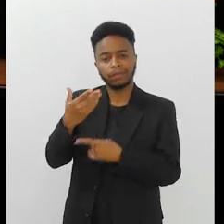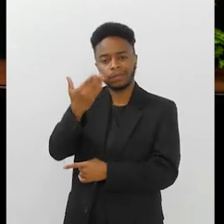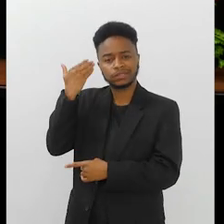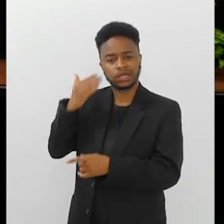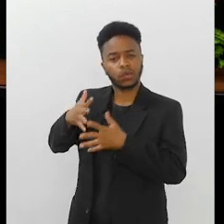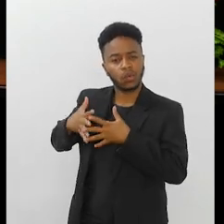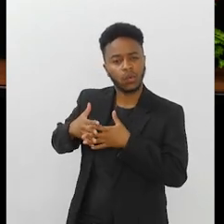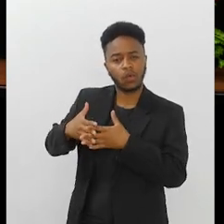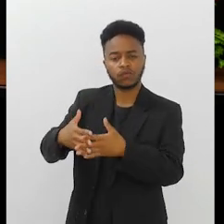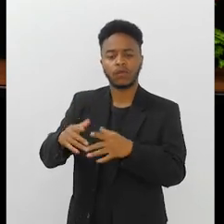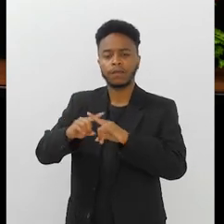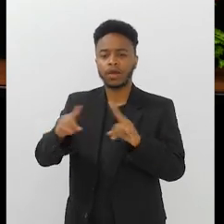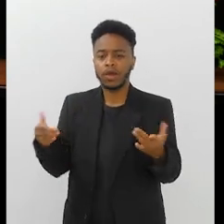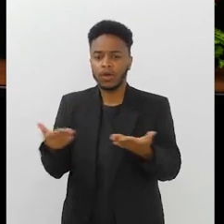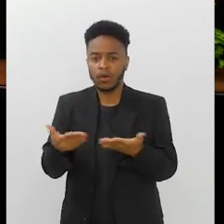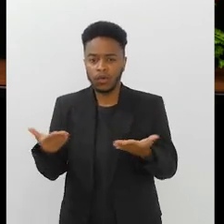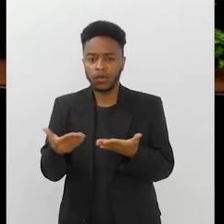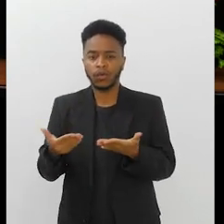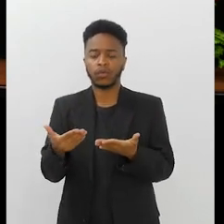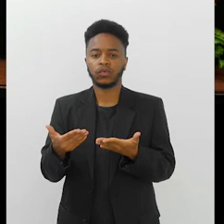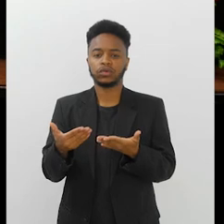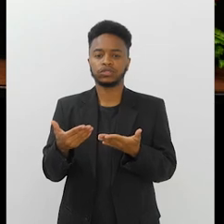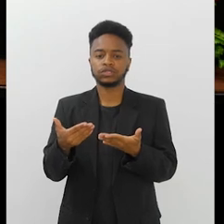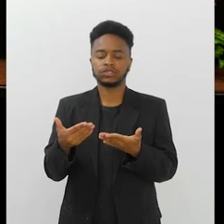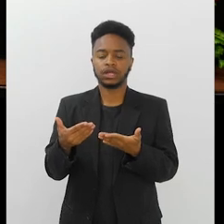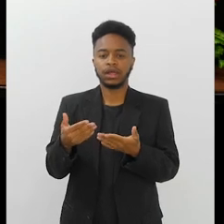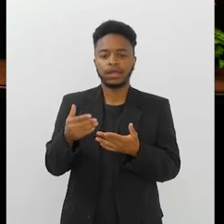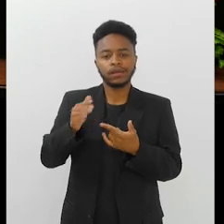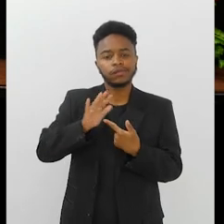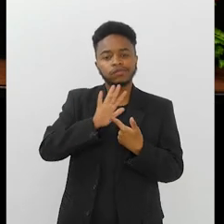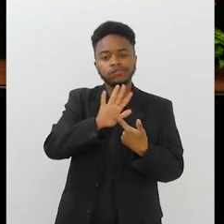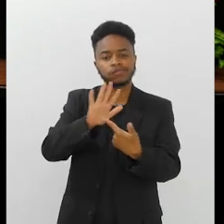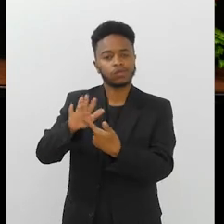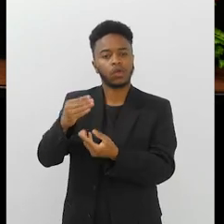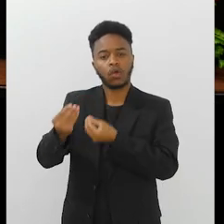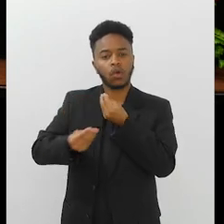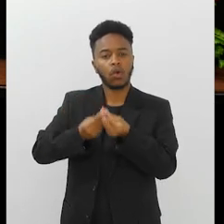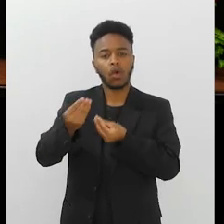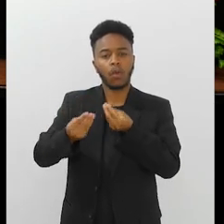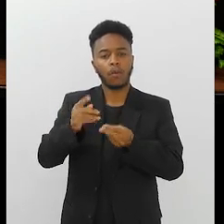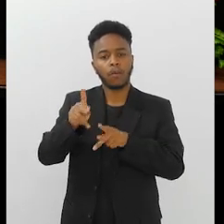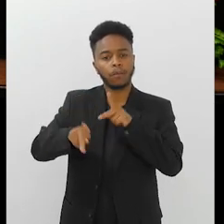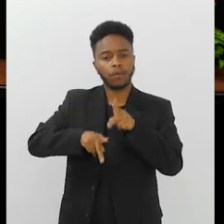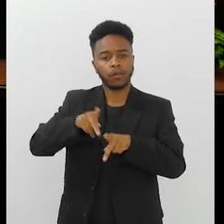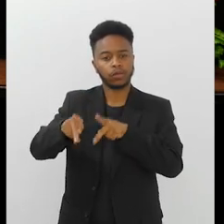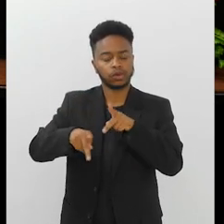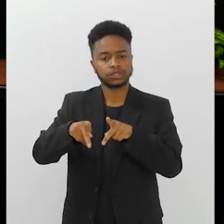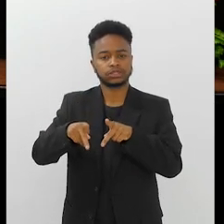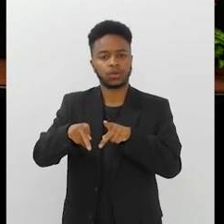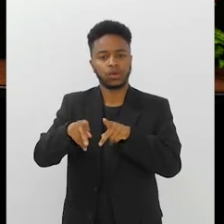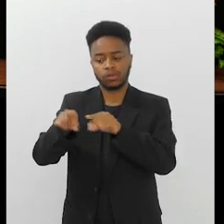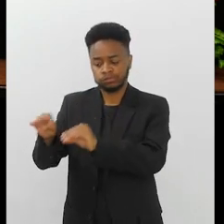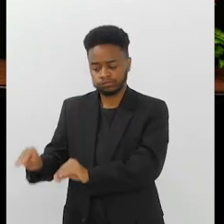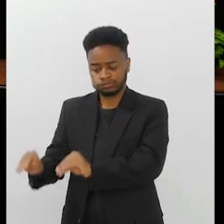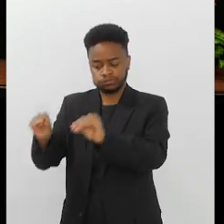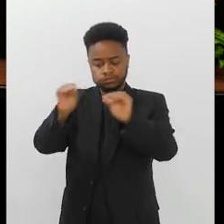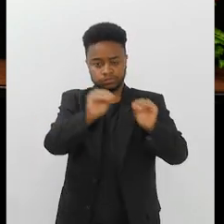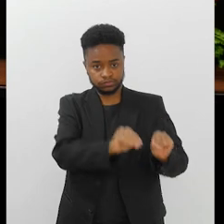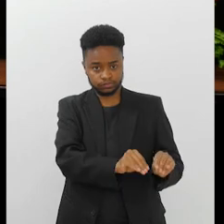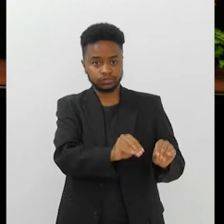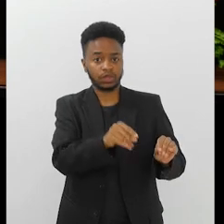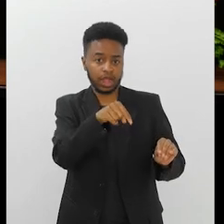hoje e foi empurrada devido a toda essa essa locomoção do nosso povo de um lado para outro e hoje a gente